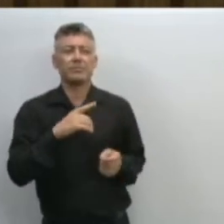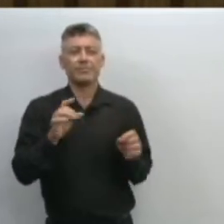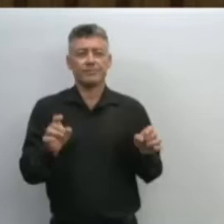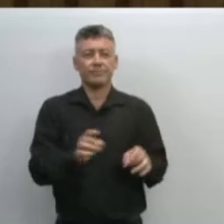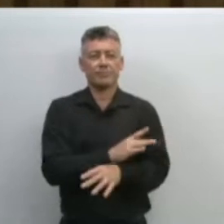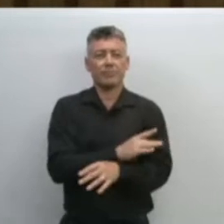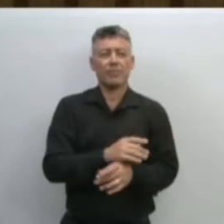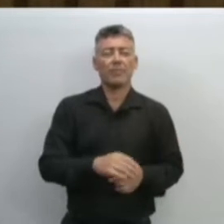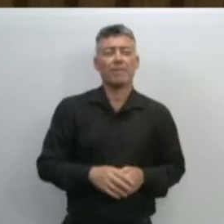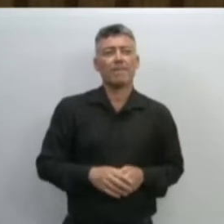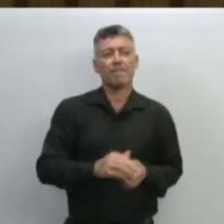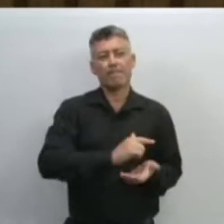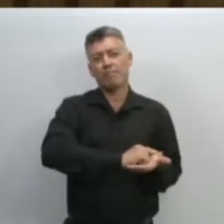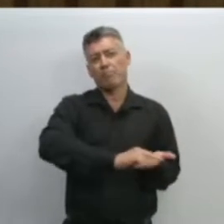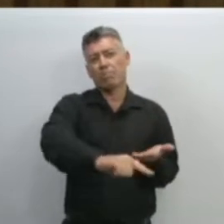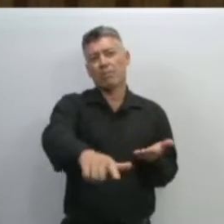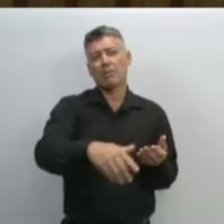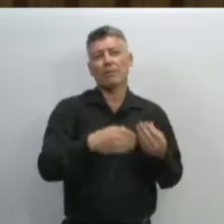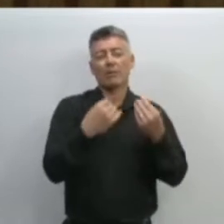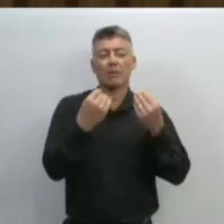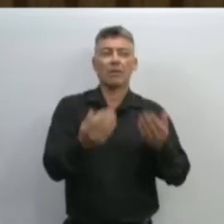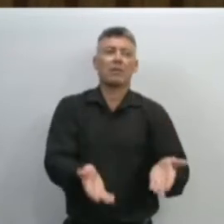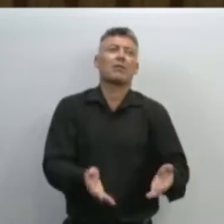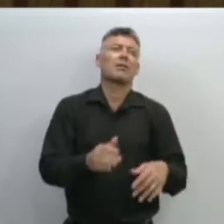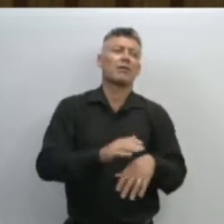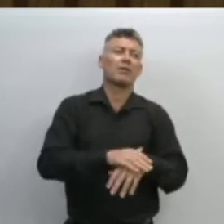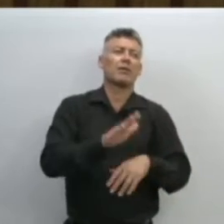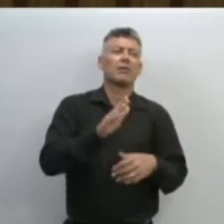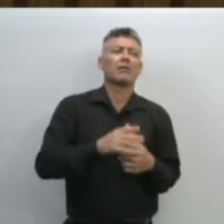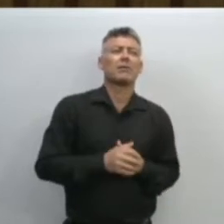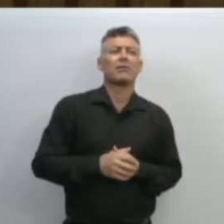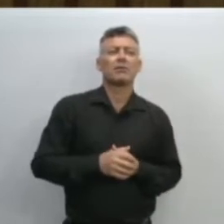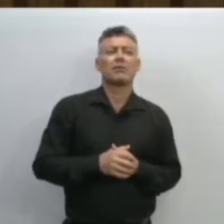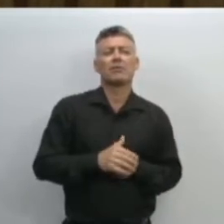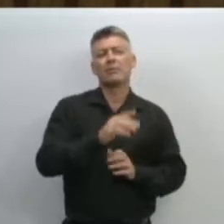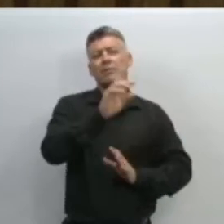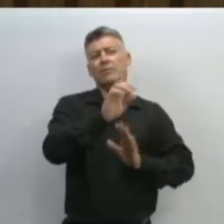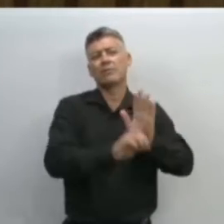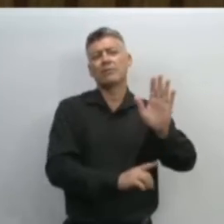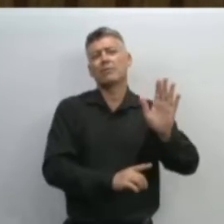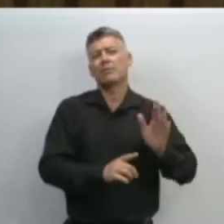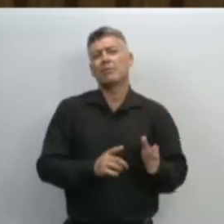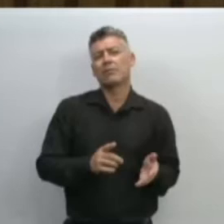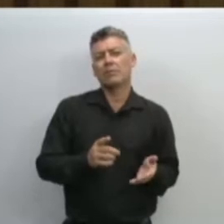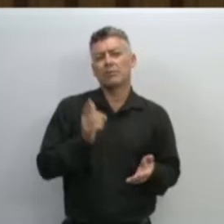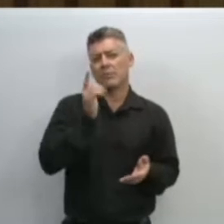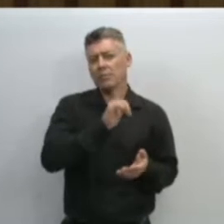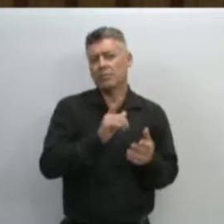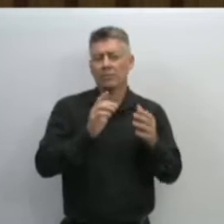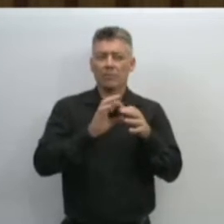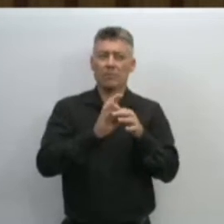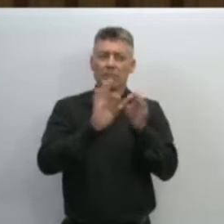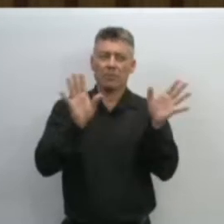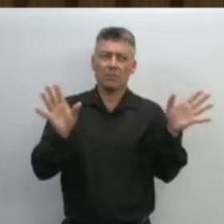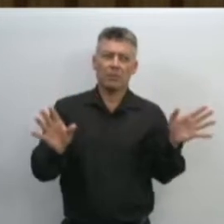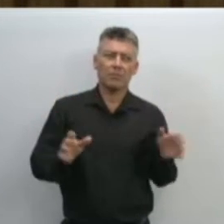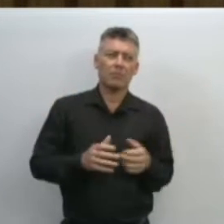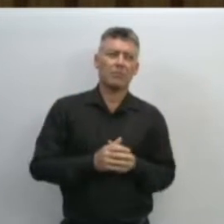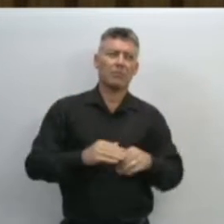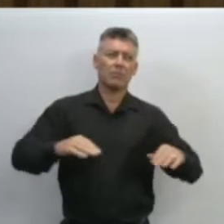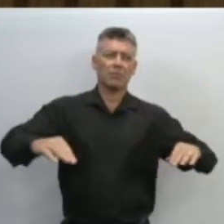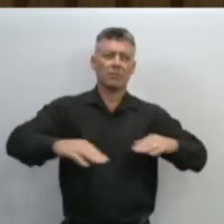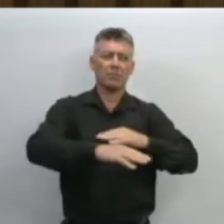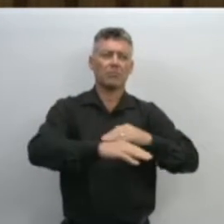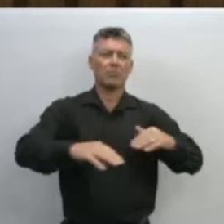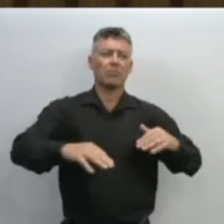para receber o asfalto e dar uma maior dignidade e fluidez no trânsito ali nas imediações da